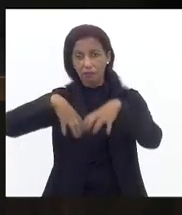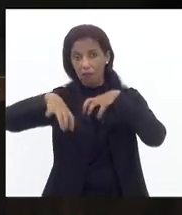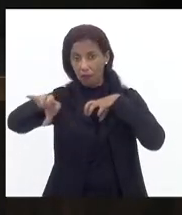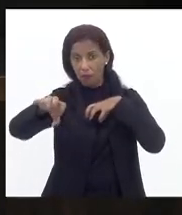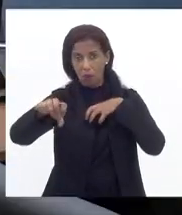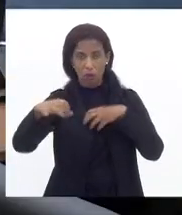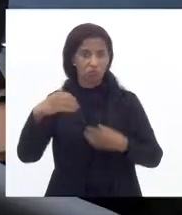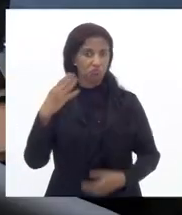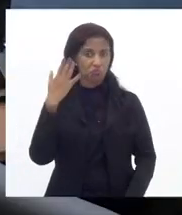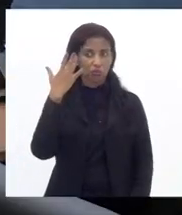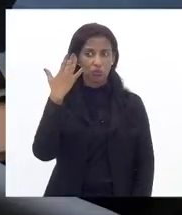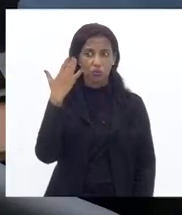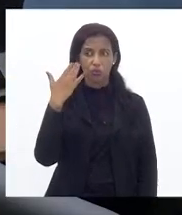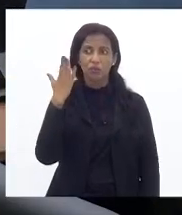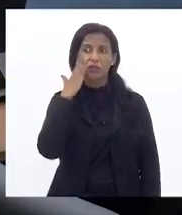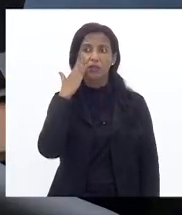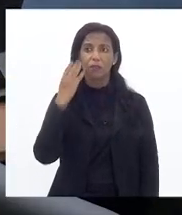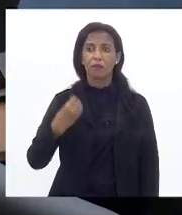encontra